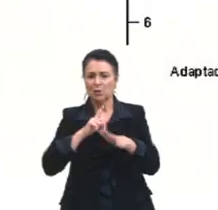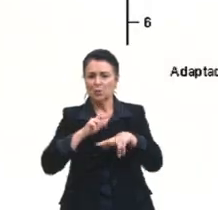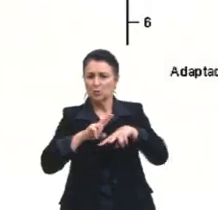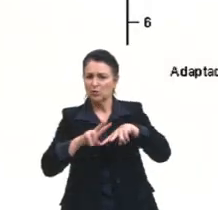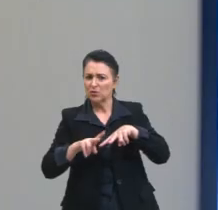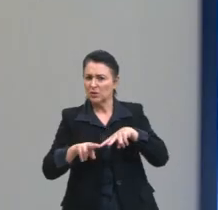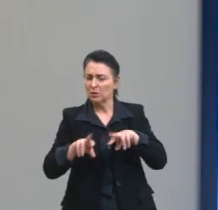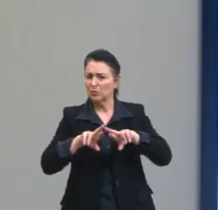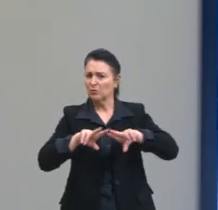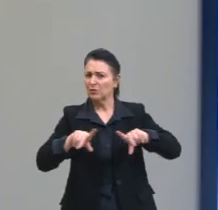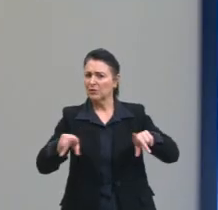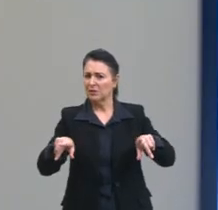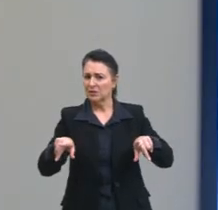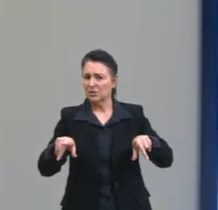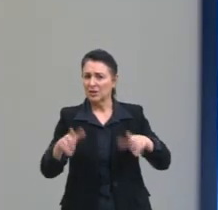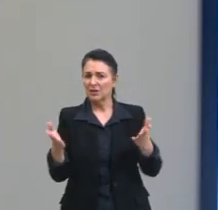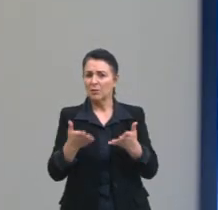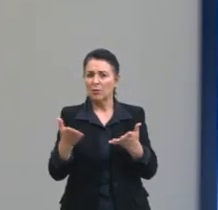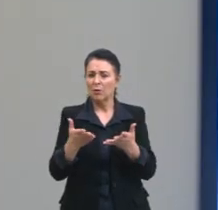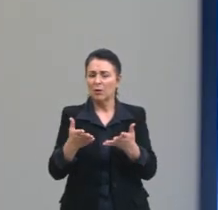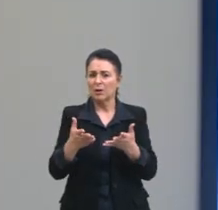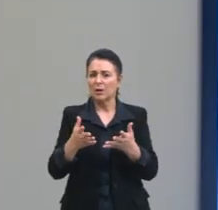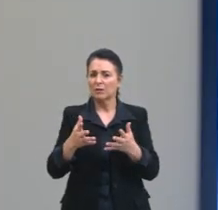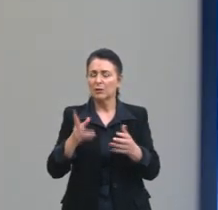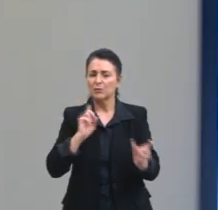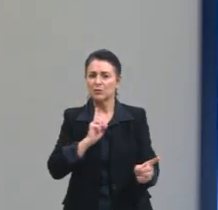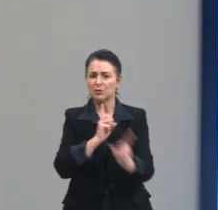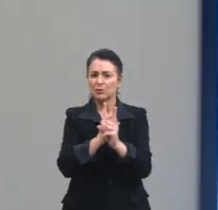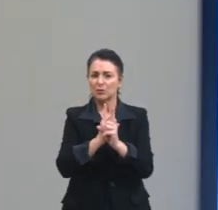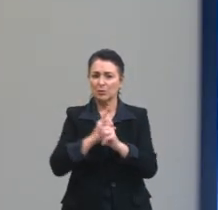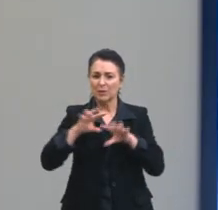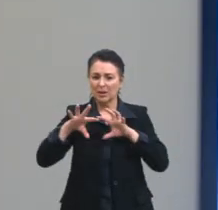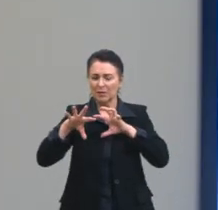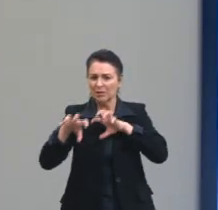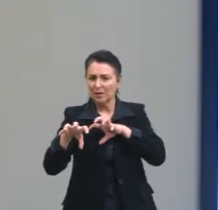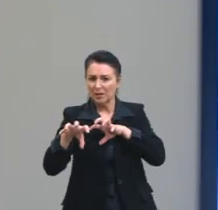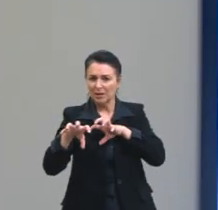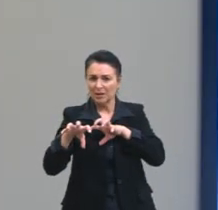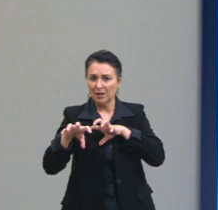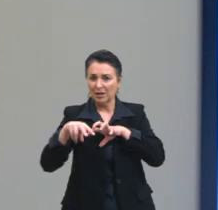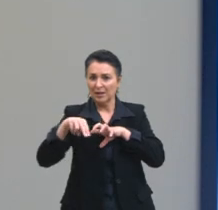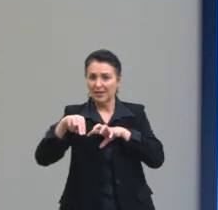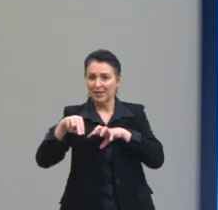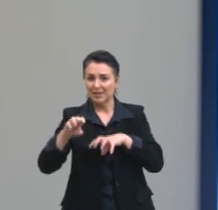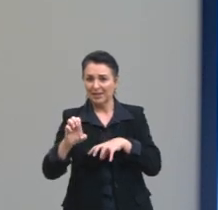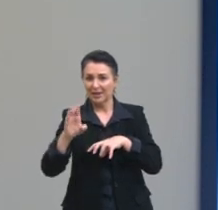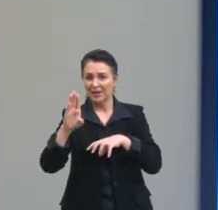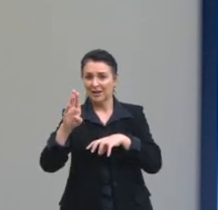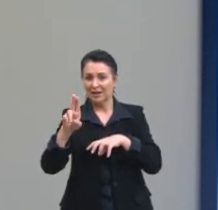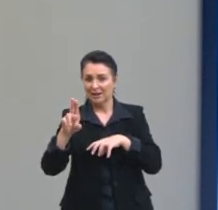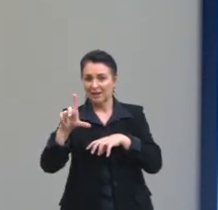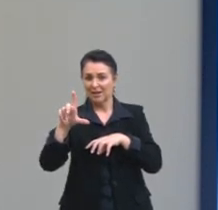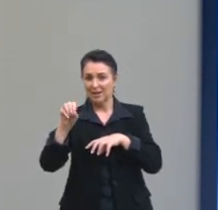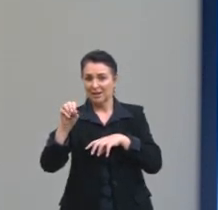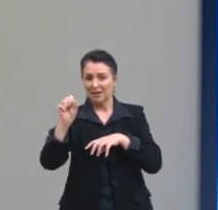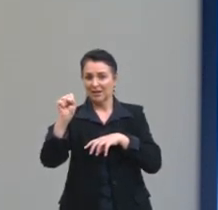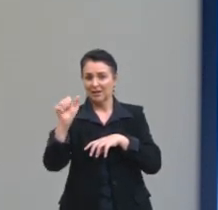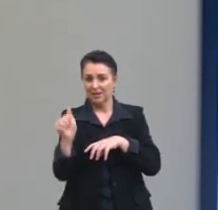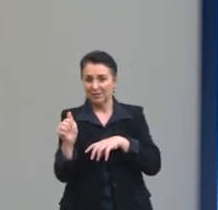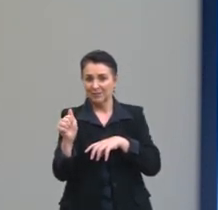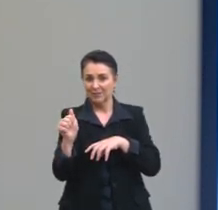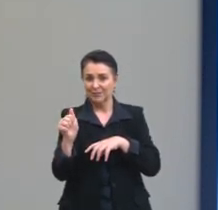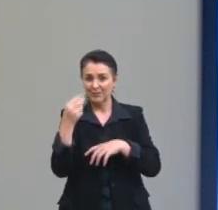rugir vamos achar as pantera-nebulosa lá olha lá achei aí tá bem aqui ó Pantera